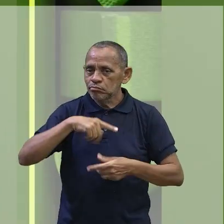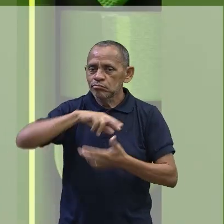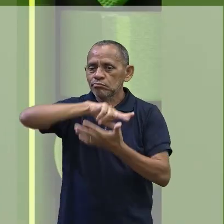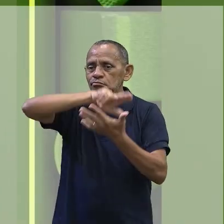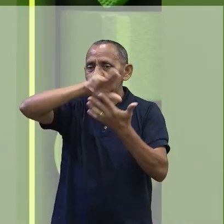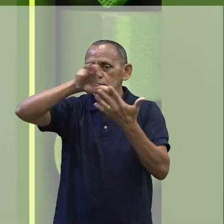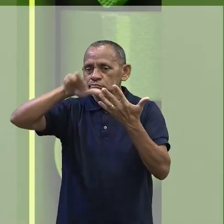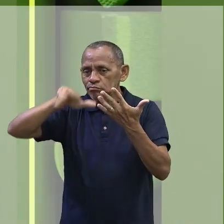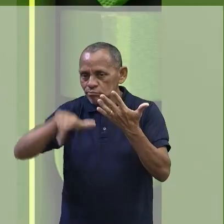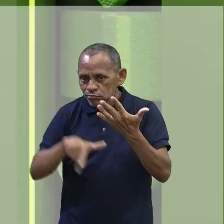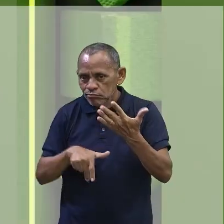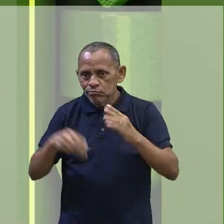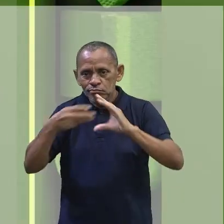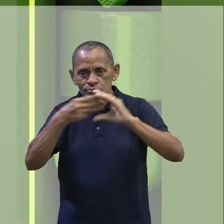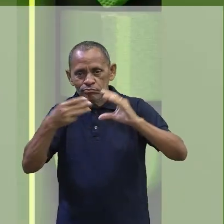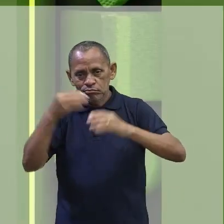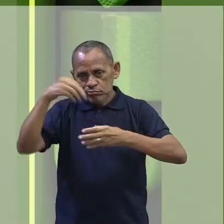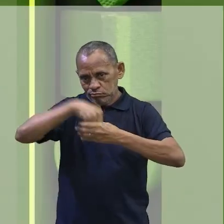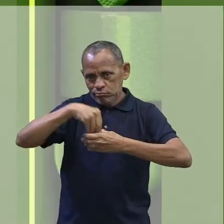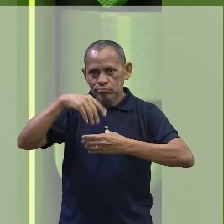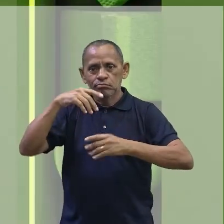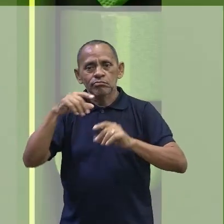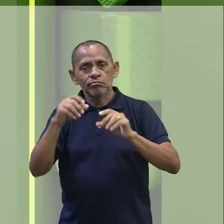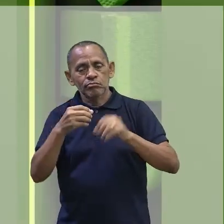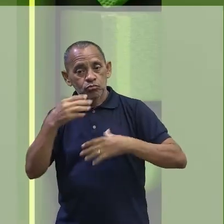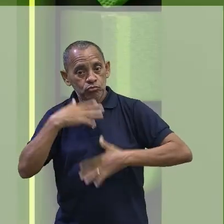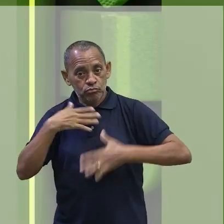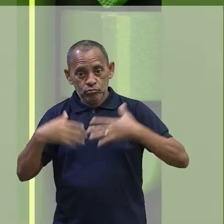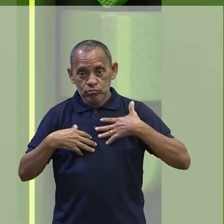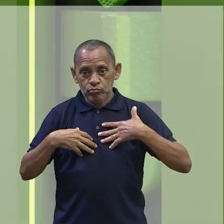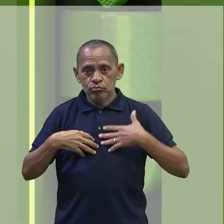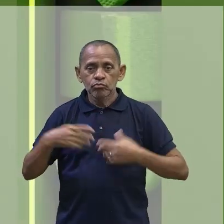nosso organismo, e todos os dias, sem